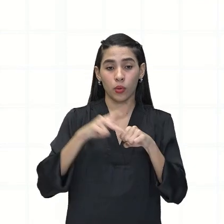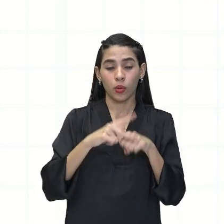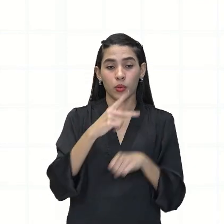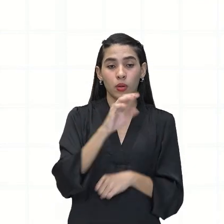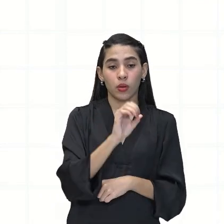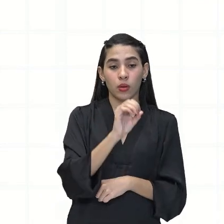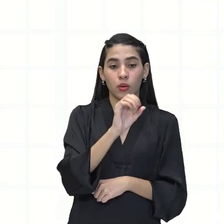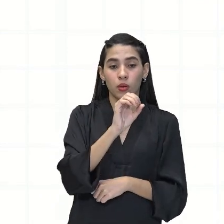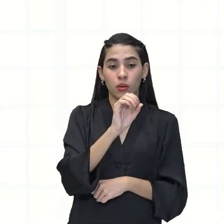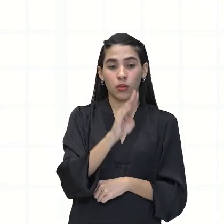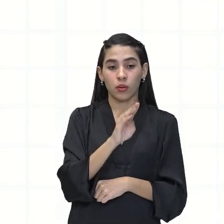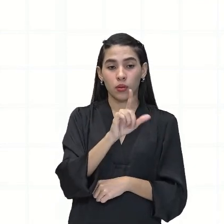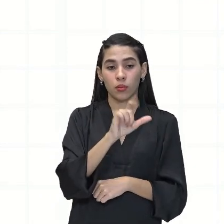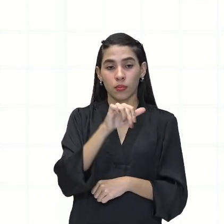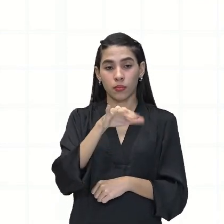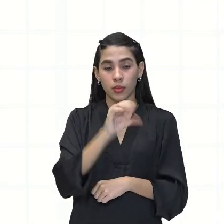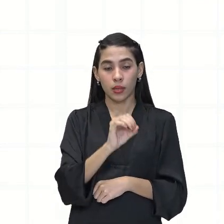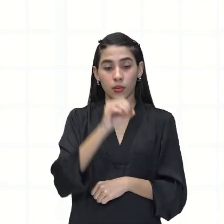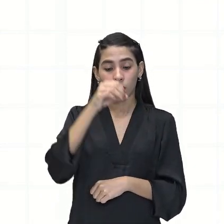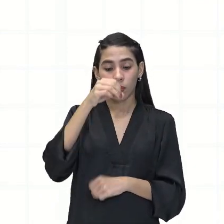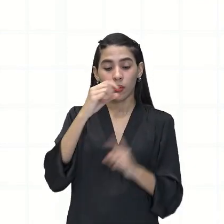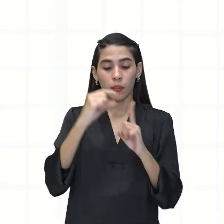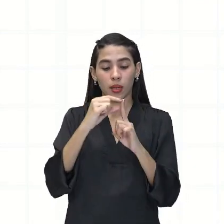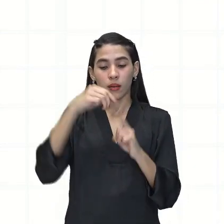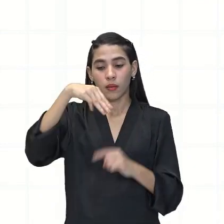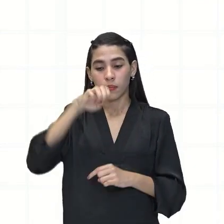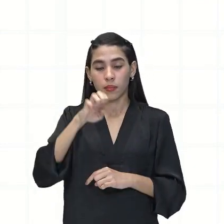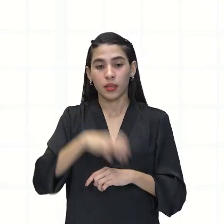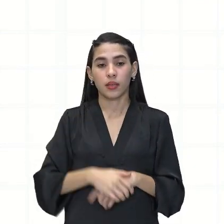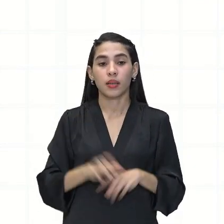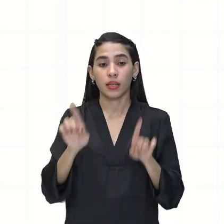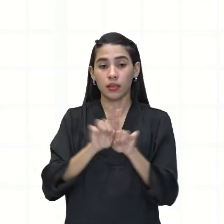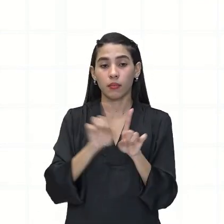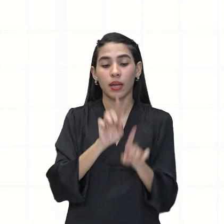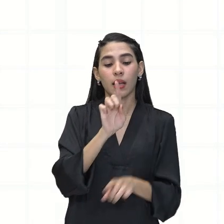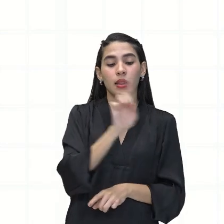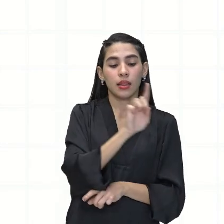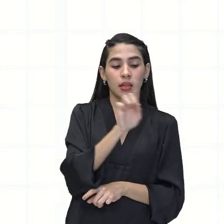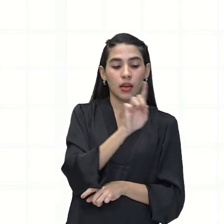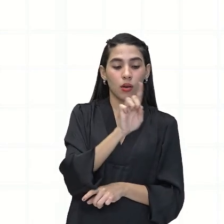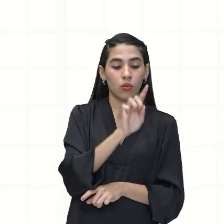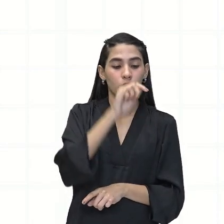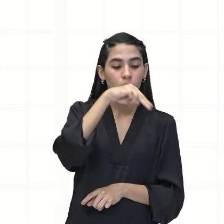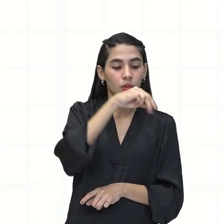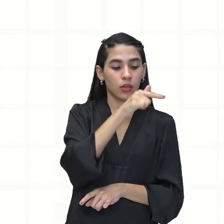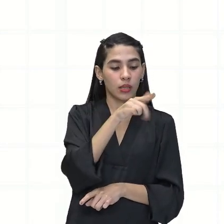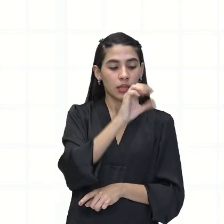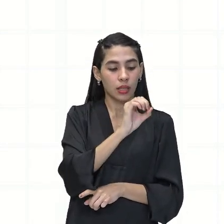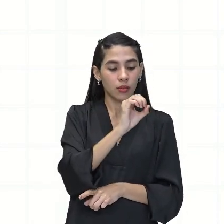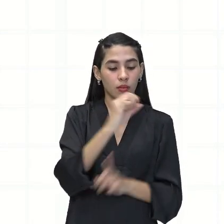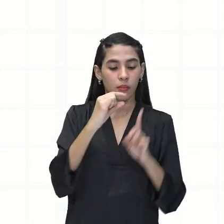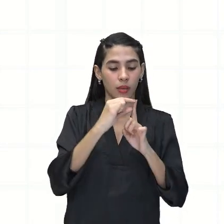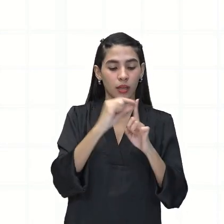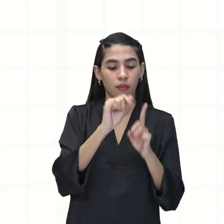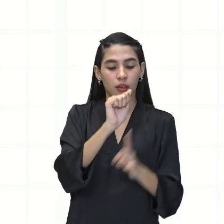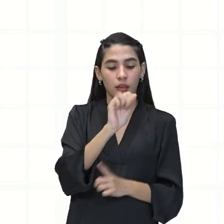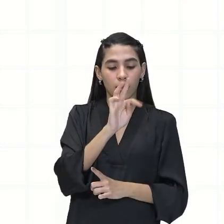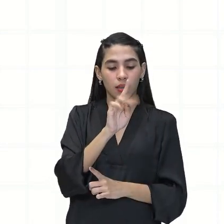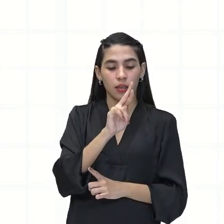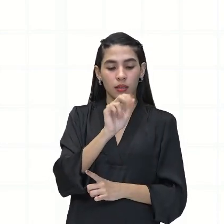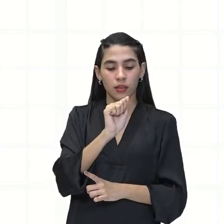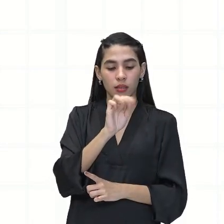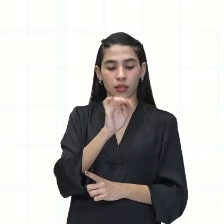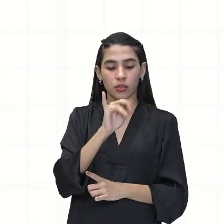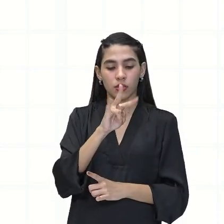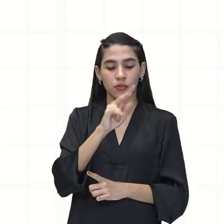nós temos o não, que é a palavra atrativa, que é o quê? De negação. Então, essa